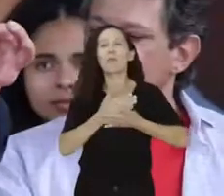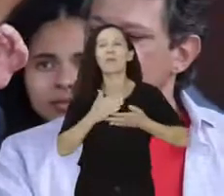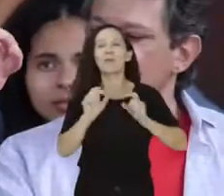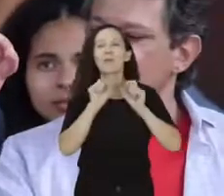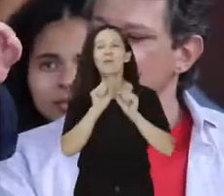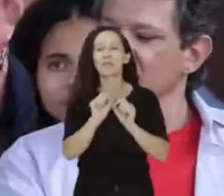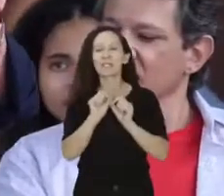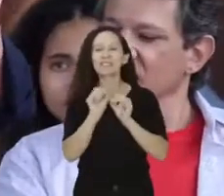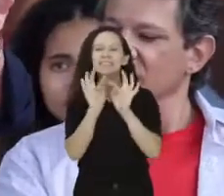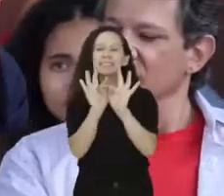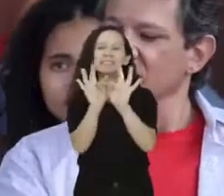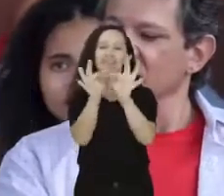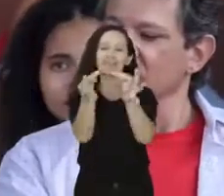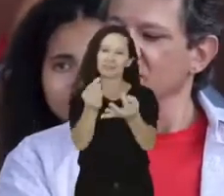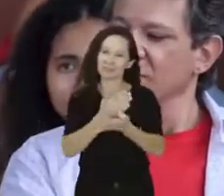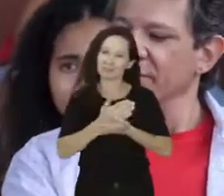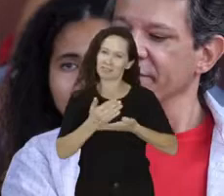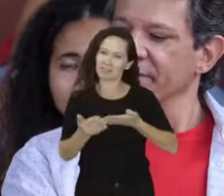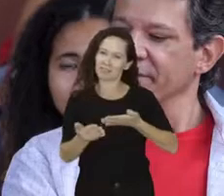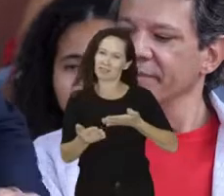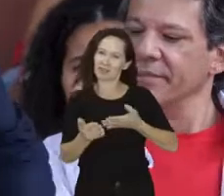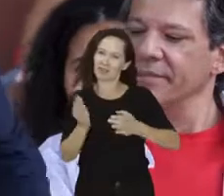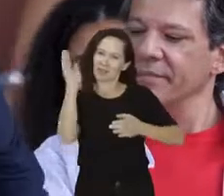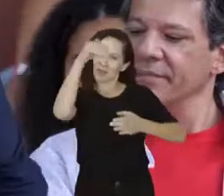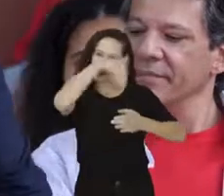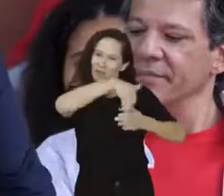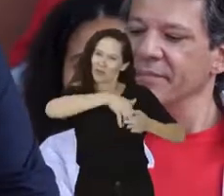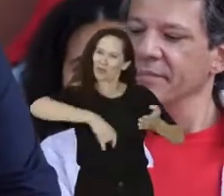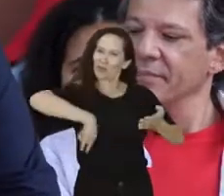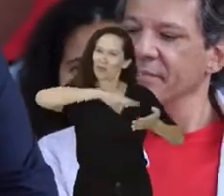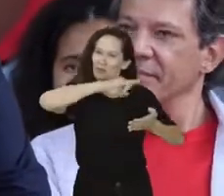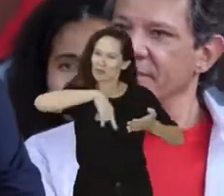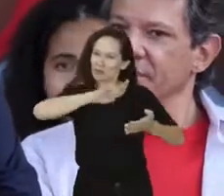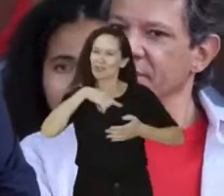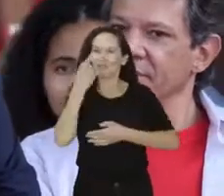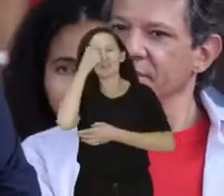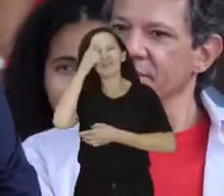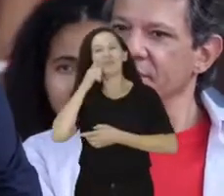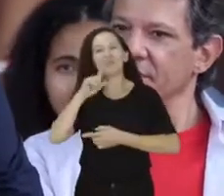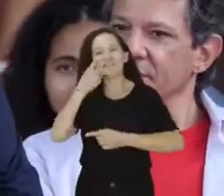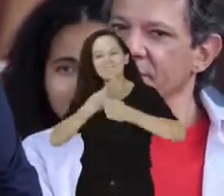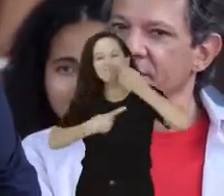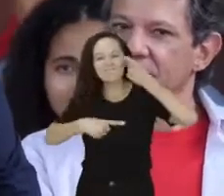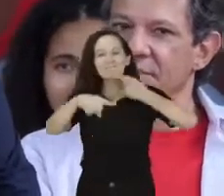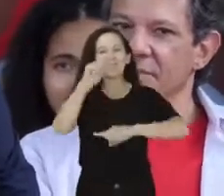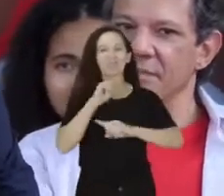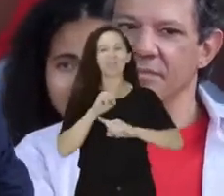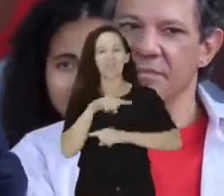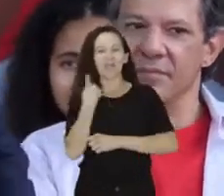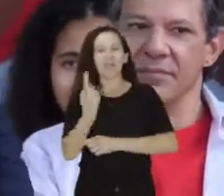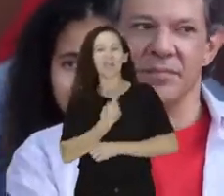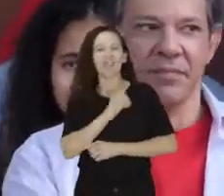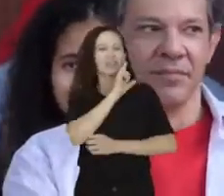simples. Tirar o título de eleitor para a gente virar cidadão e cidadã